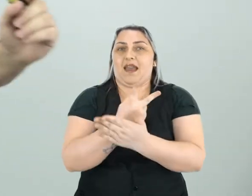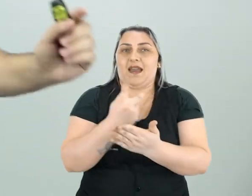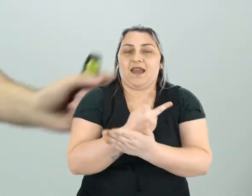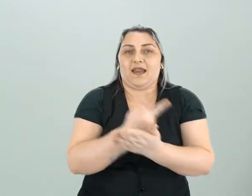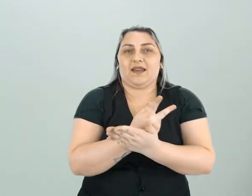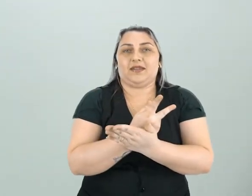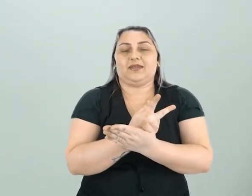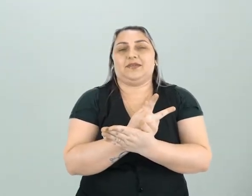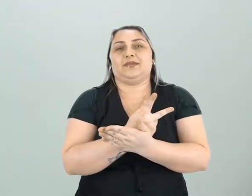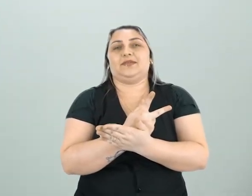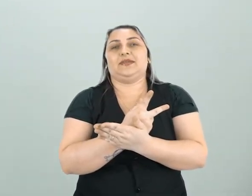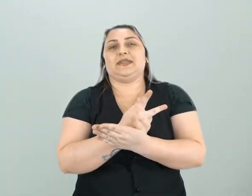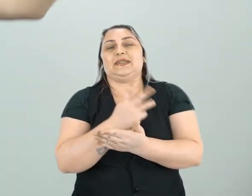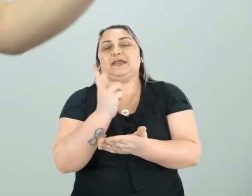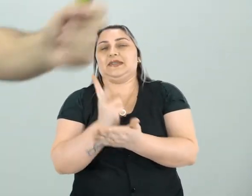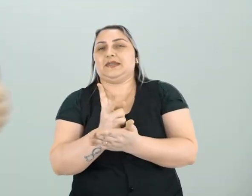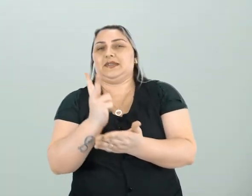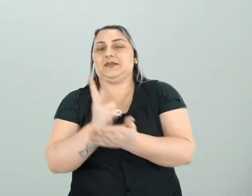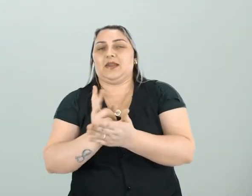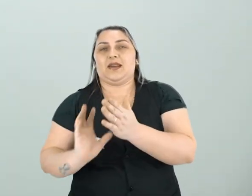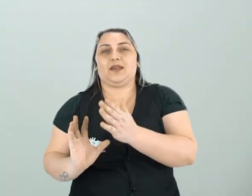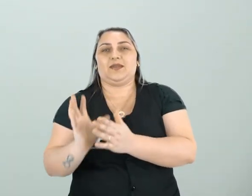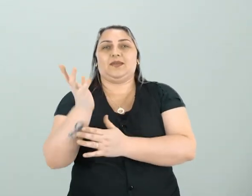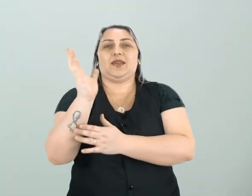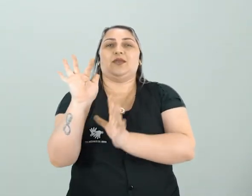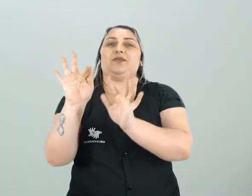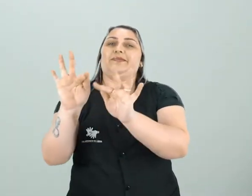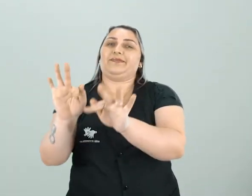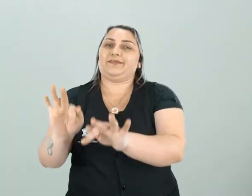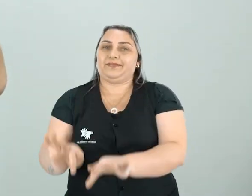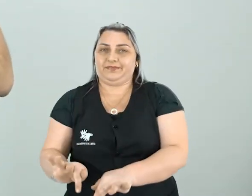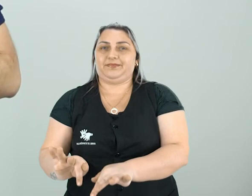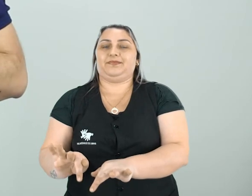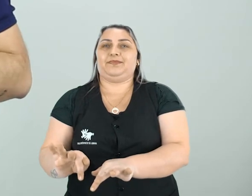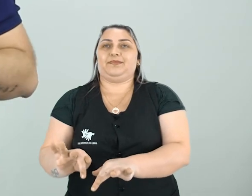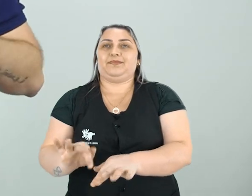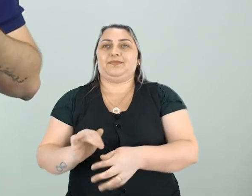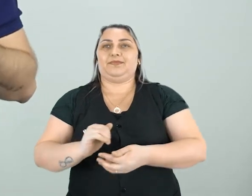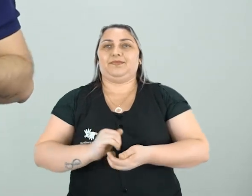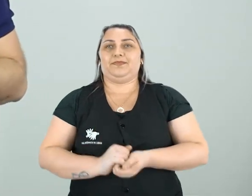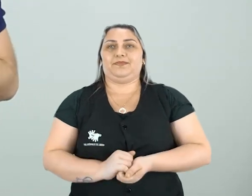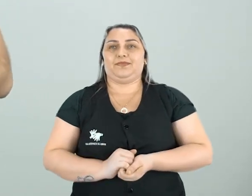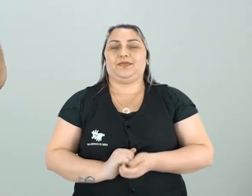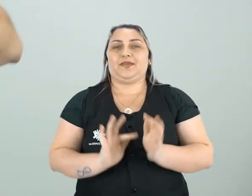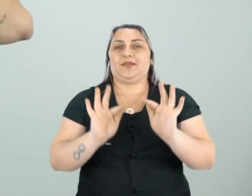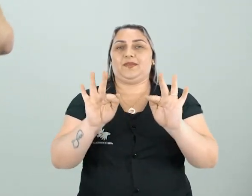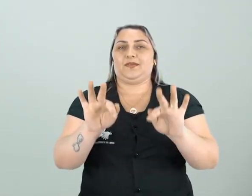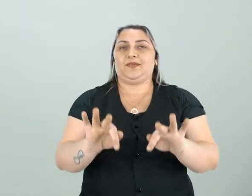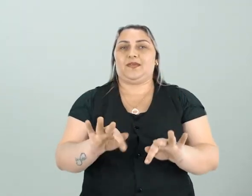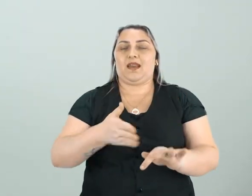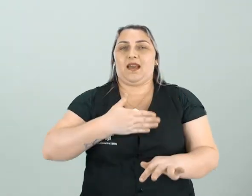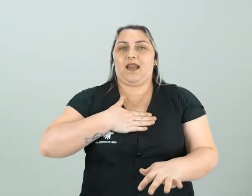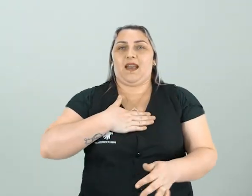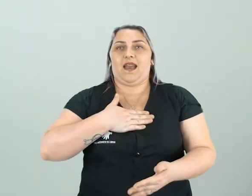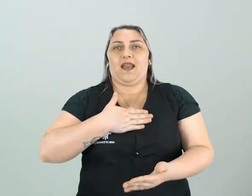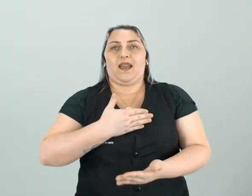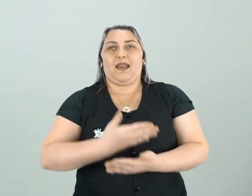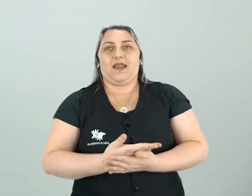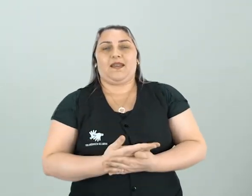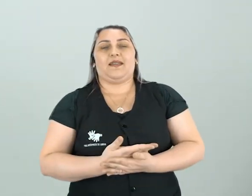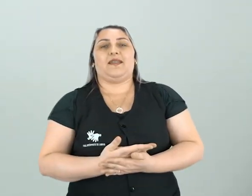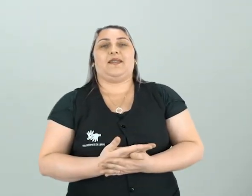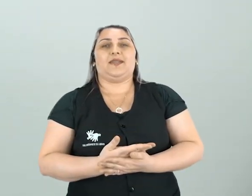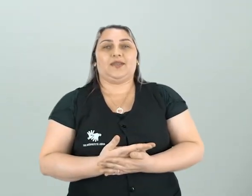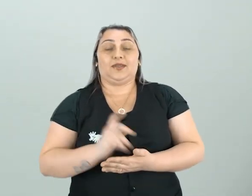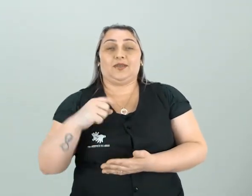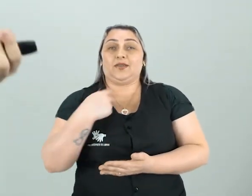errado, e sempre acontece o final. E o final é algo surpreendente,